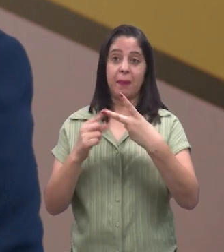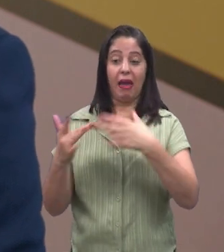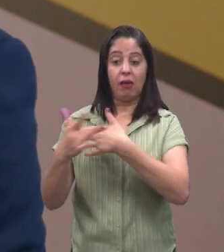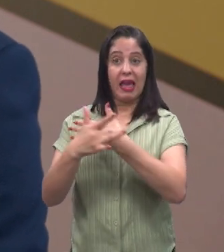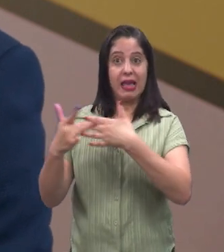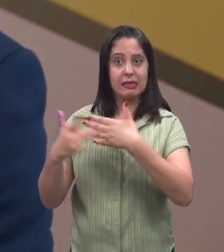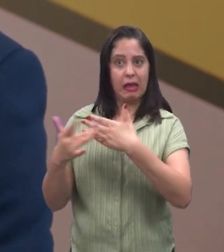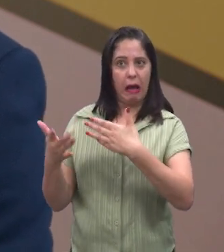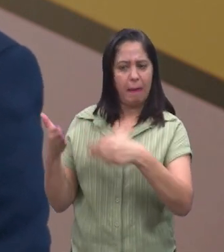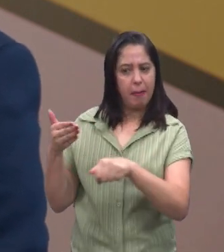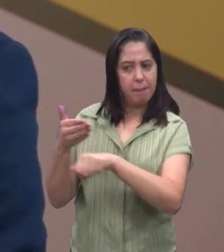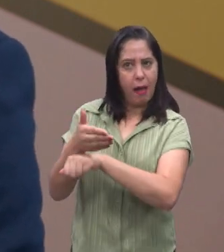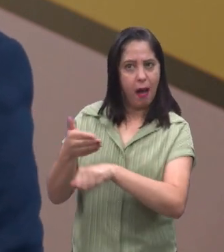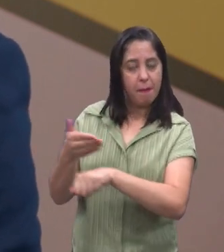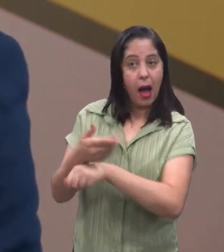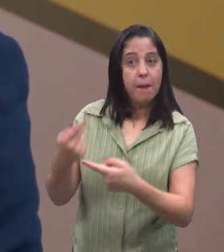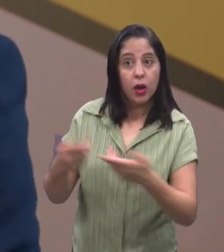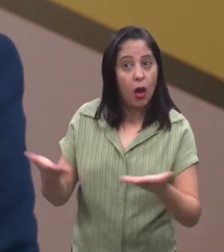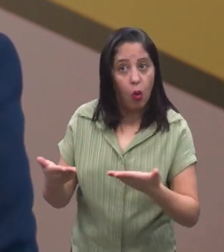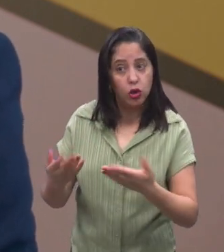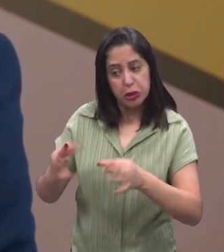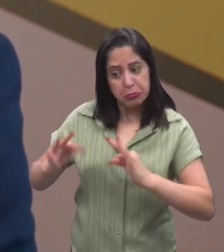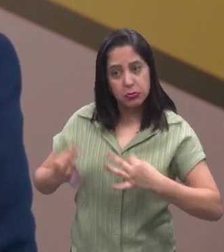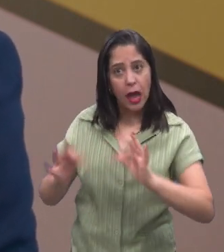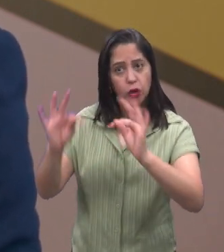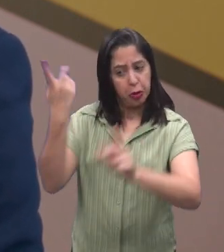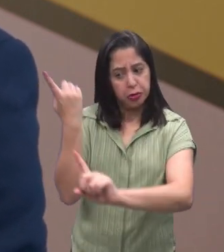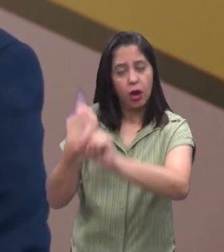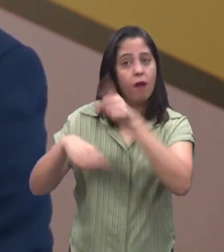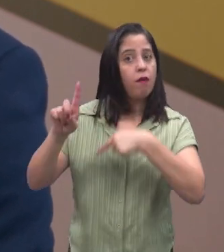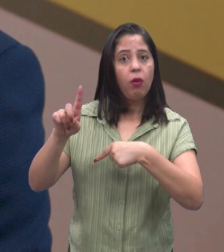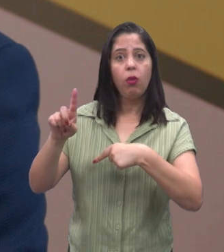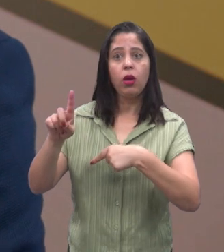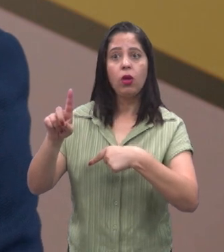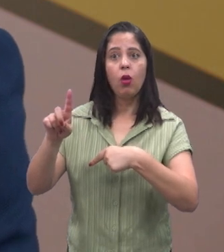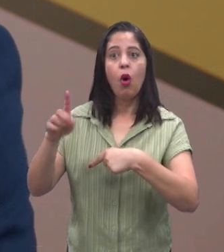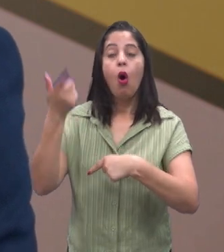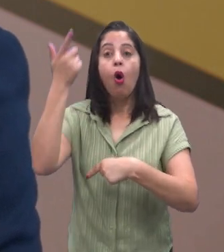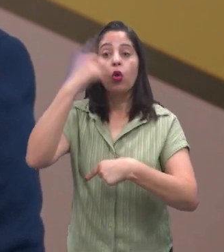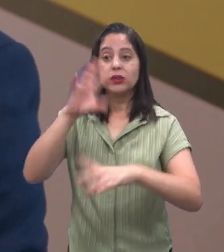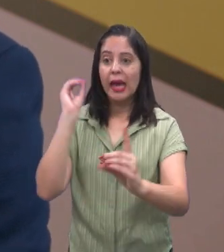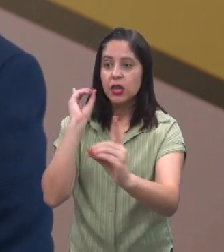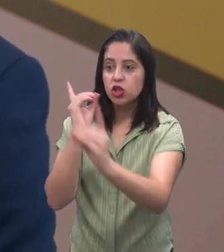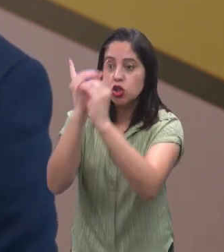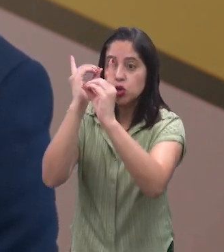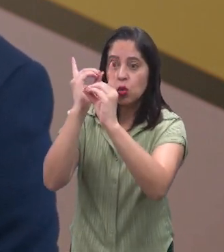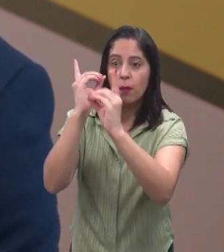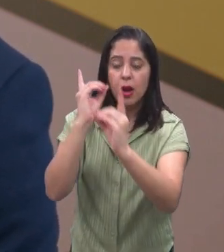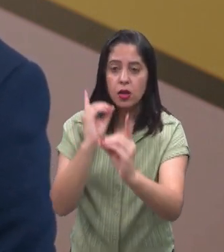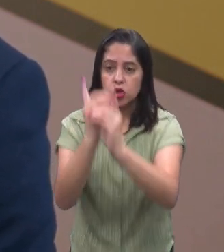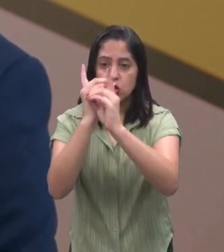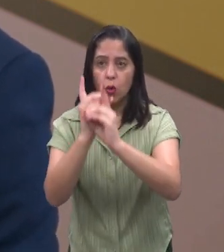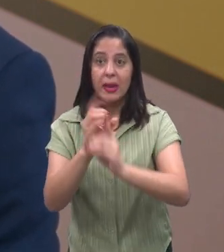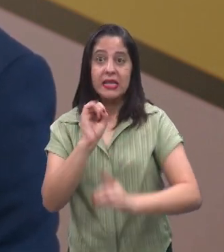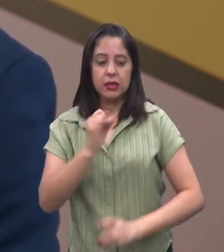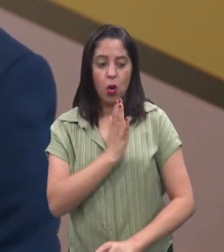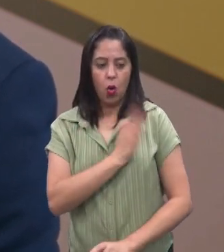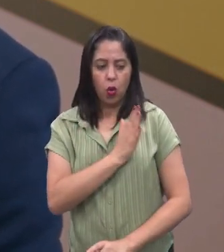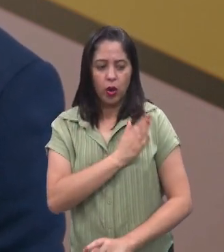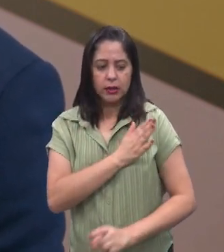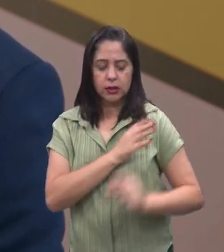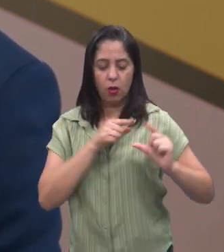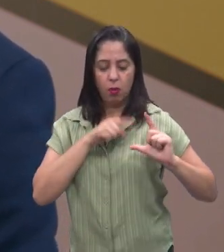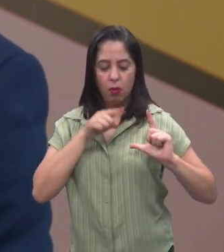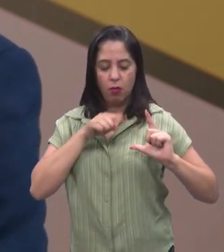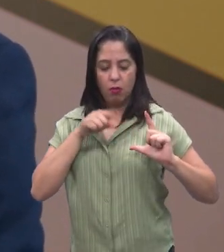doença. Hoje, com as tecnologias que a gente tem à nossa disposição, a gente consegue detectar alterações pequenas, mínimas, bem